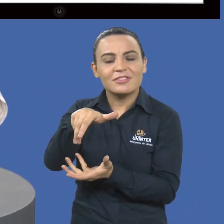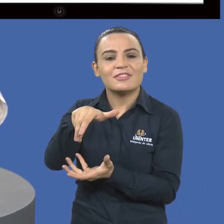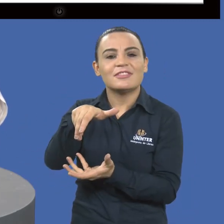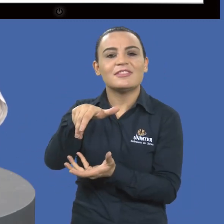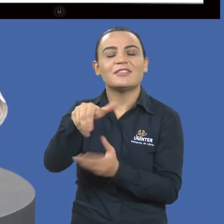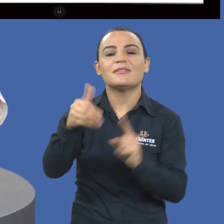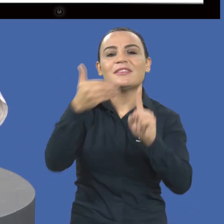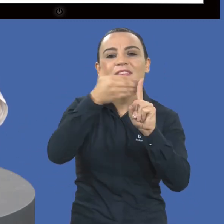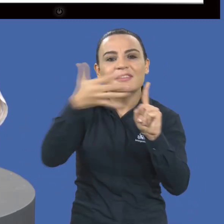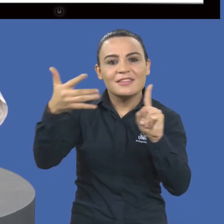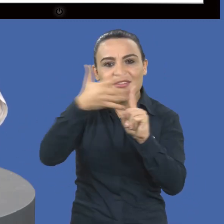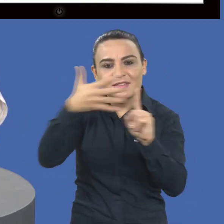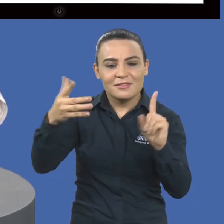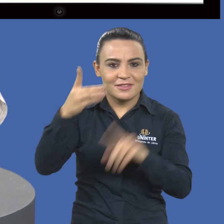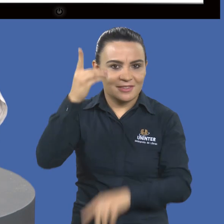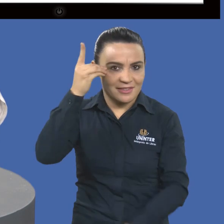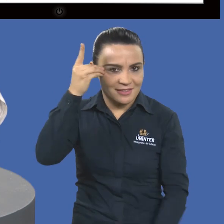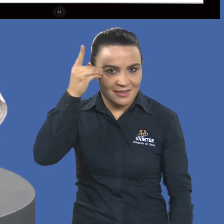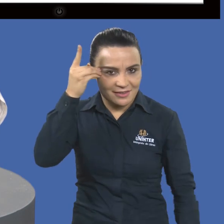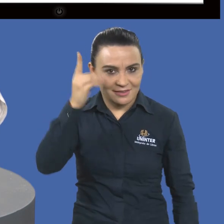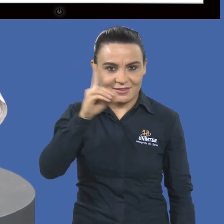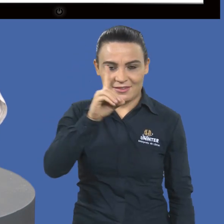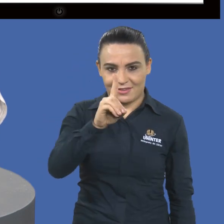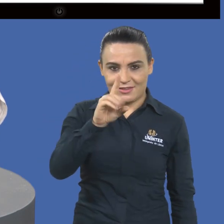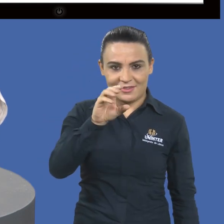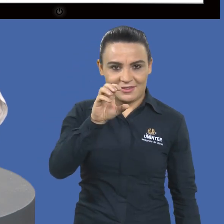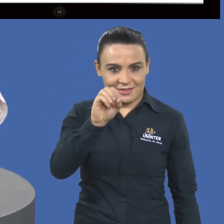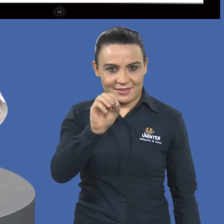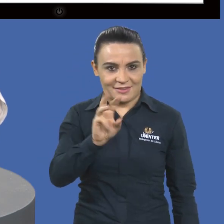internacionalmente como o Dia da Síndrome de Down.